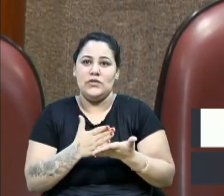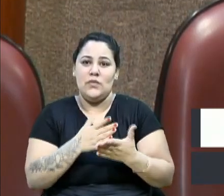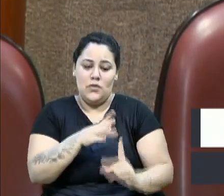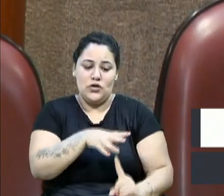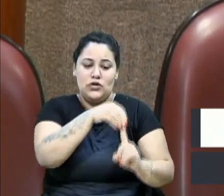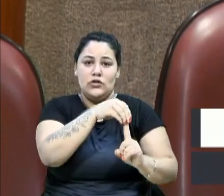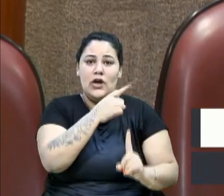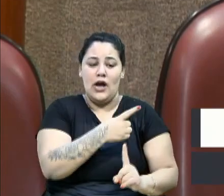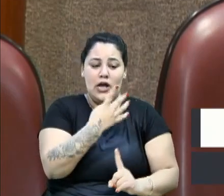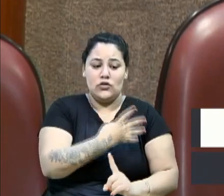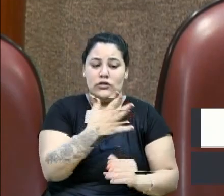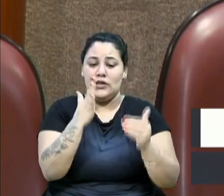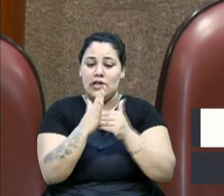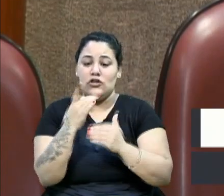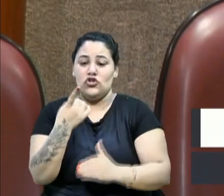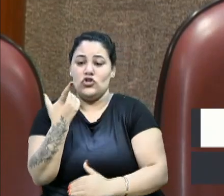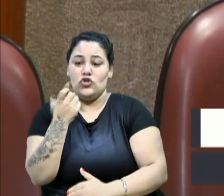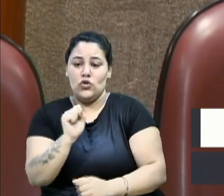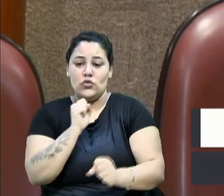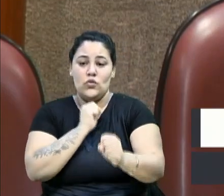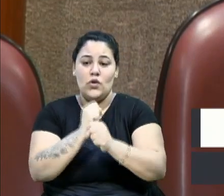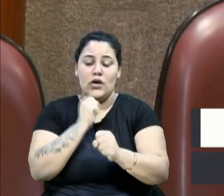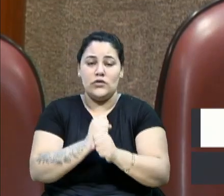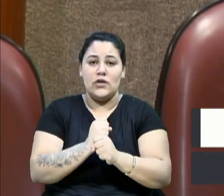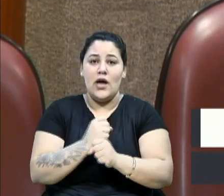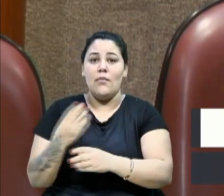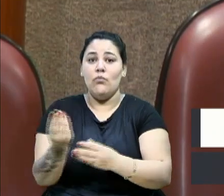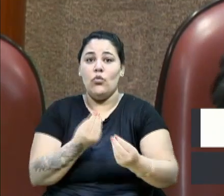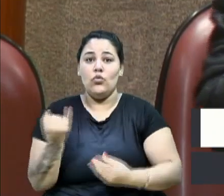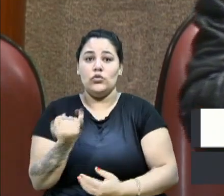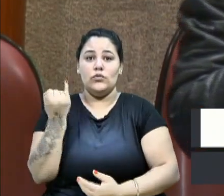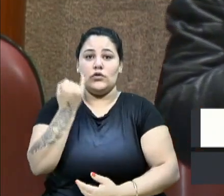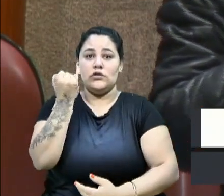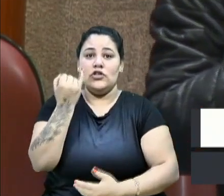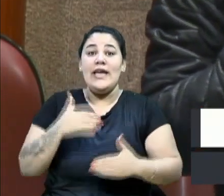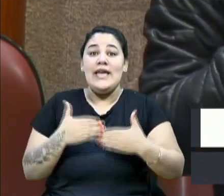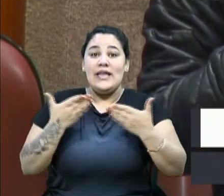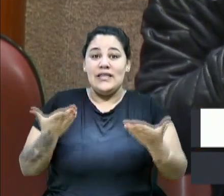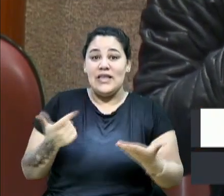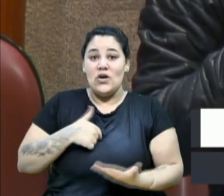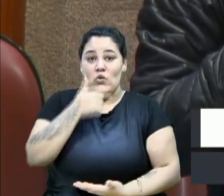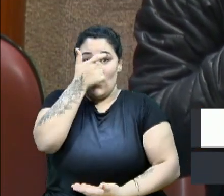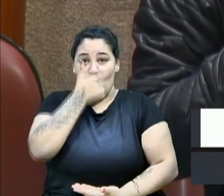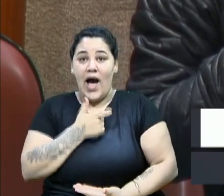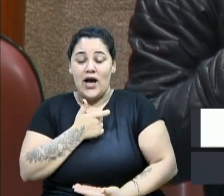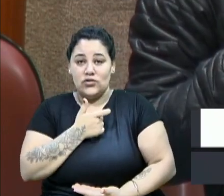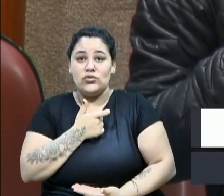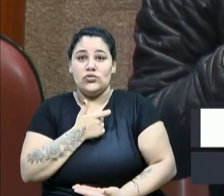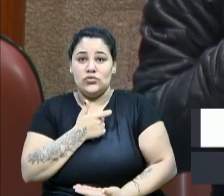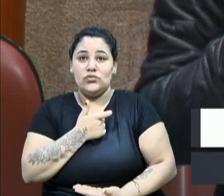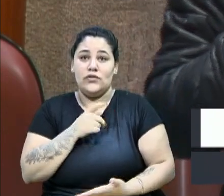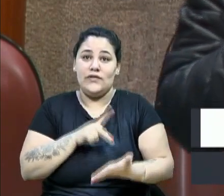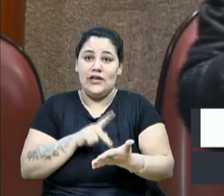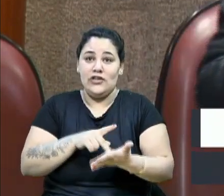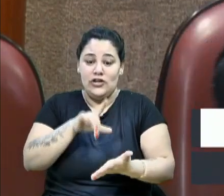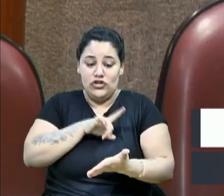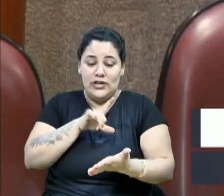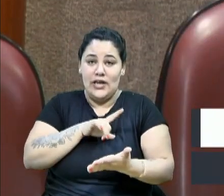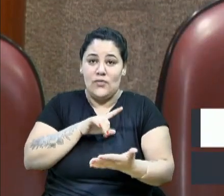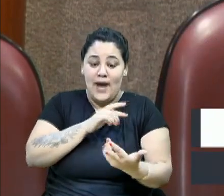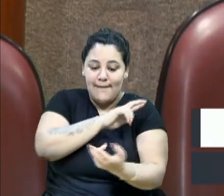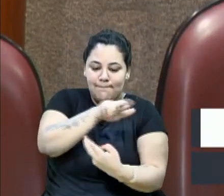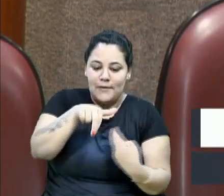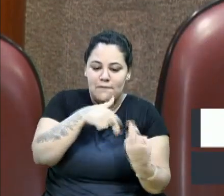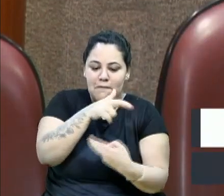14 a 18 anos Isso é muito importante né então eu acho que a gente passa aqui por uma uma revitalização do